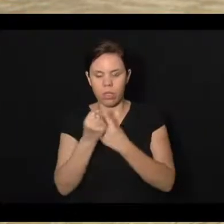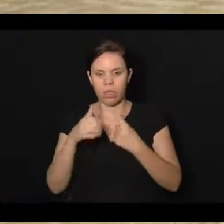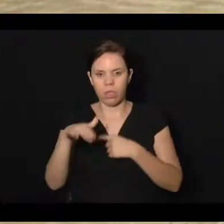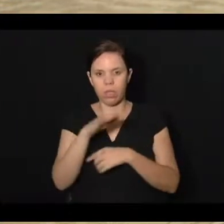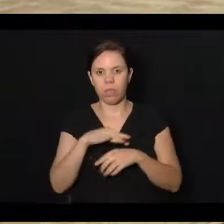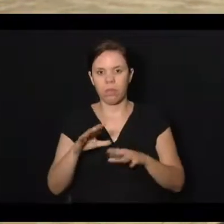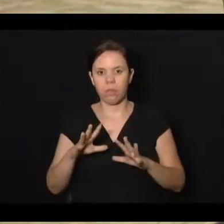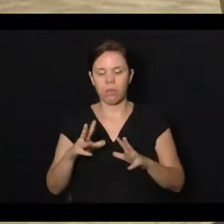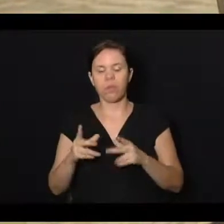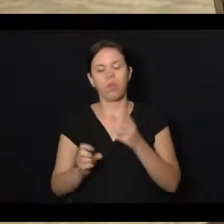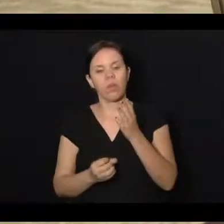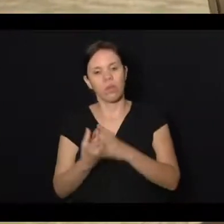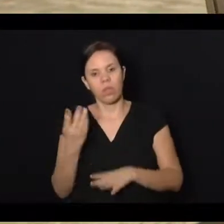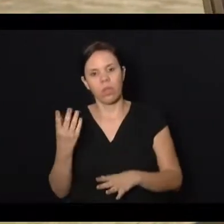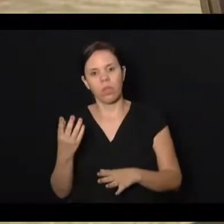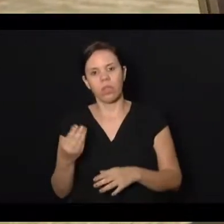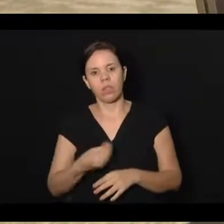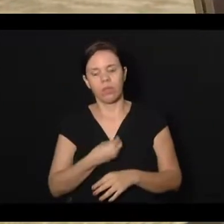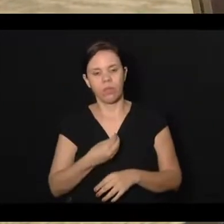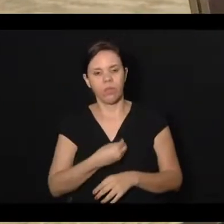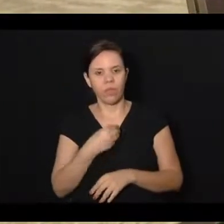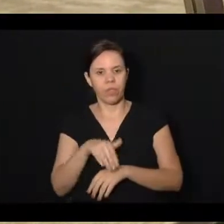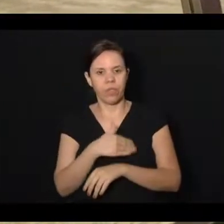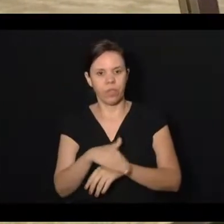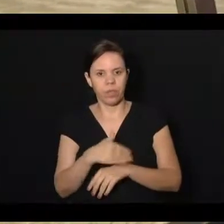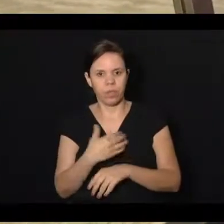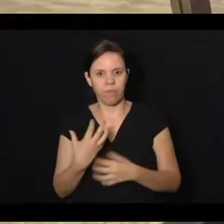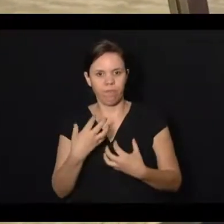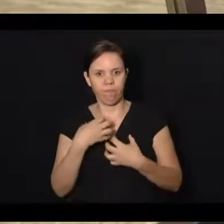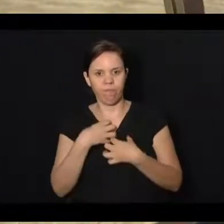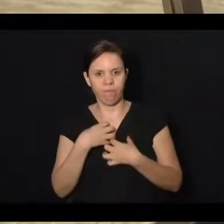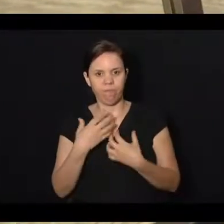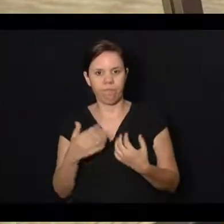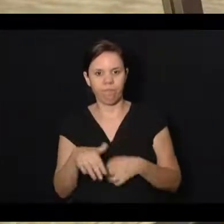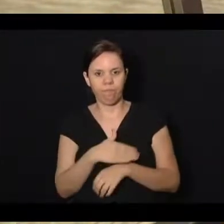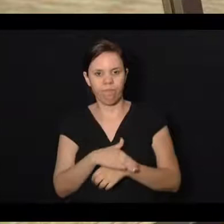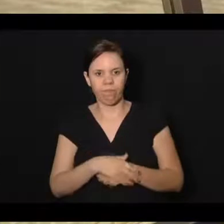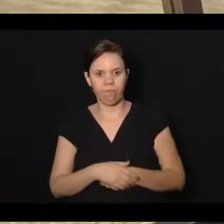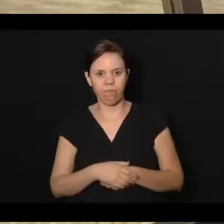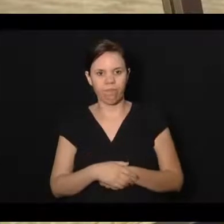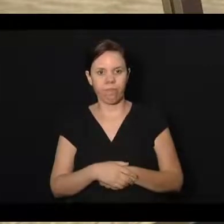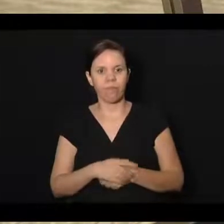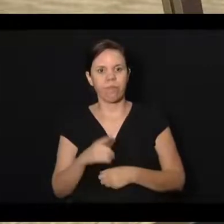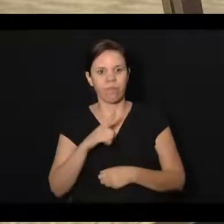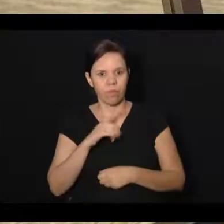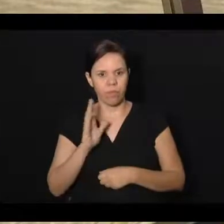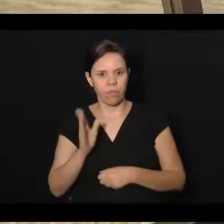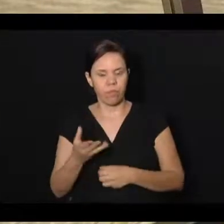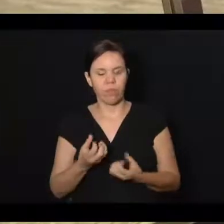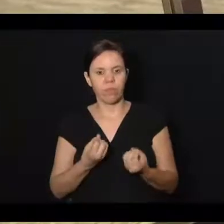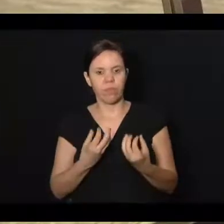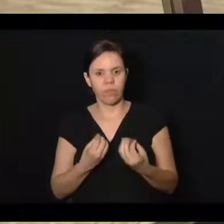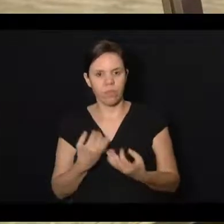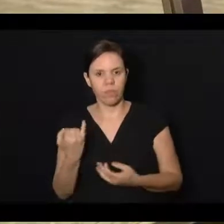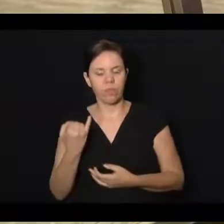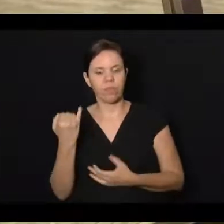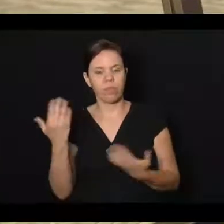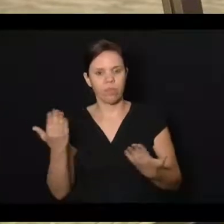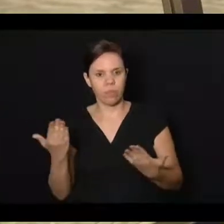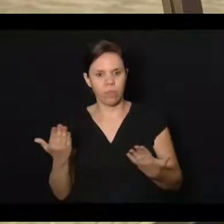desse mundo da população que vive em situação de rua nós tínhamos informações importantes aqui hoje